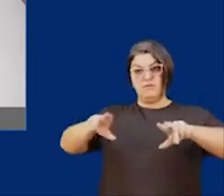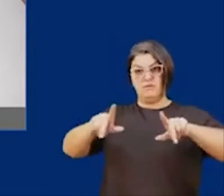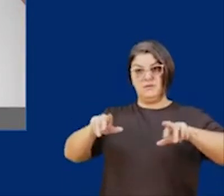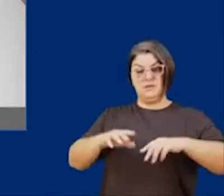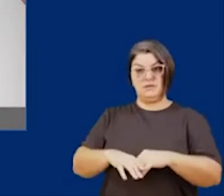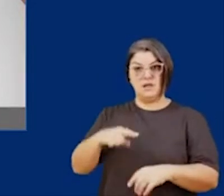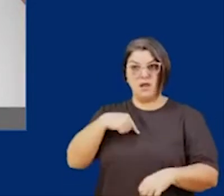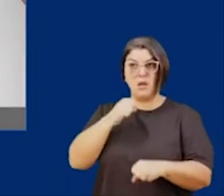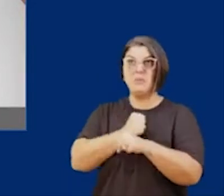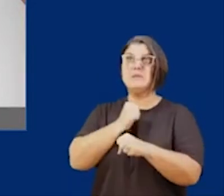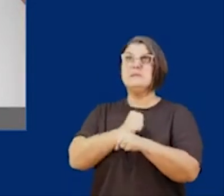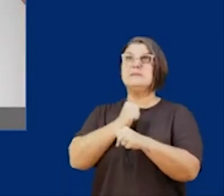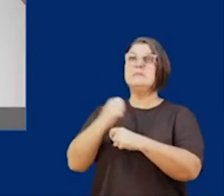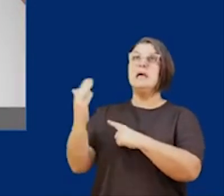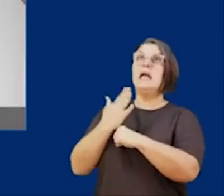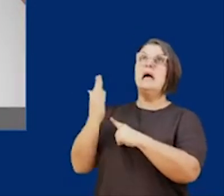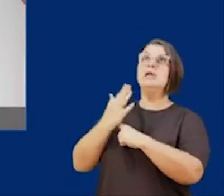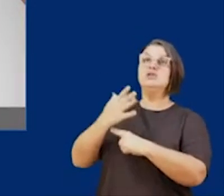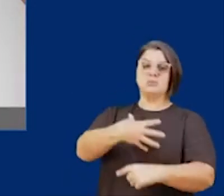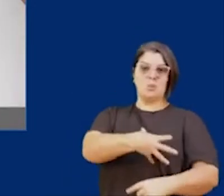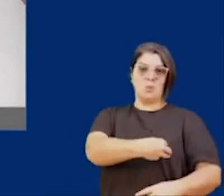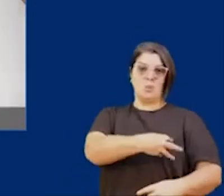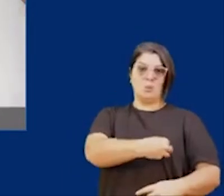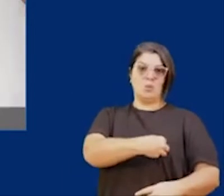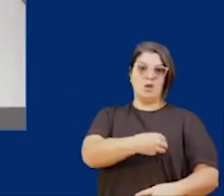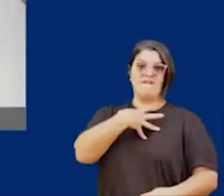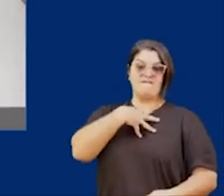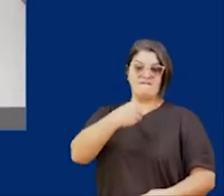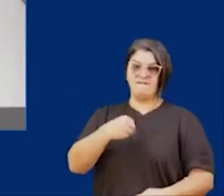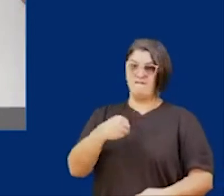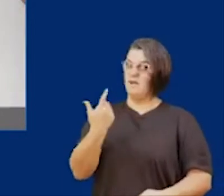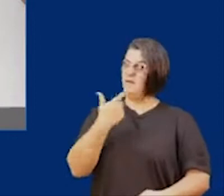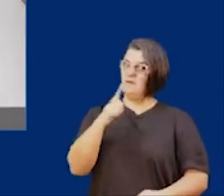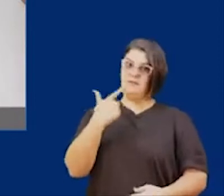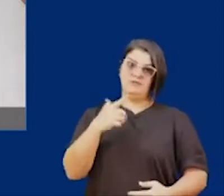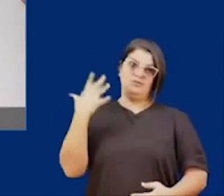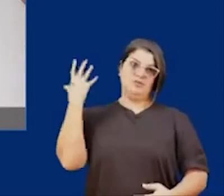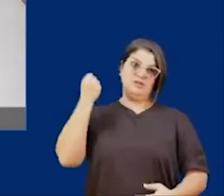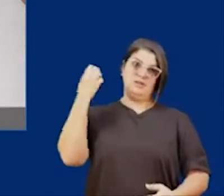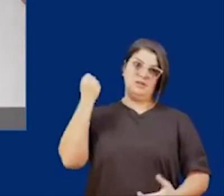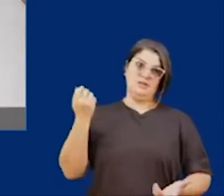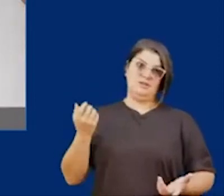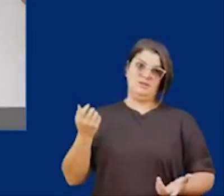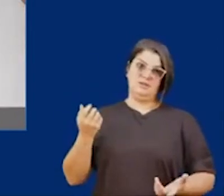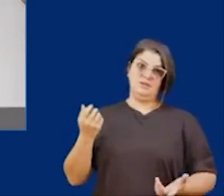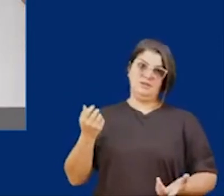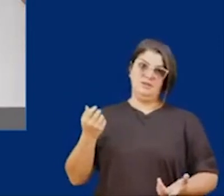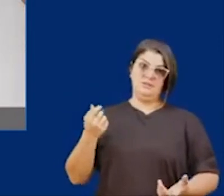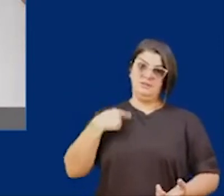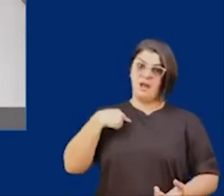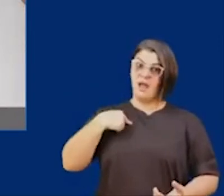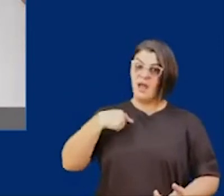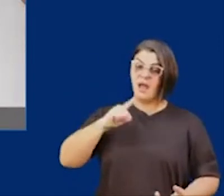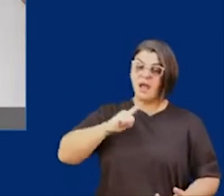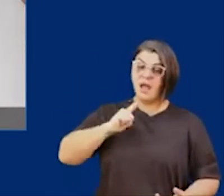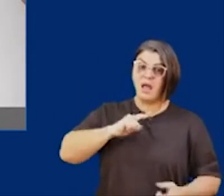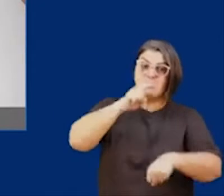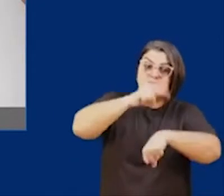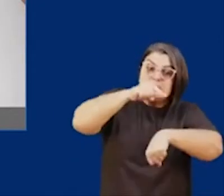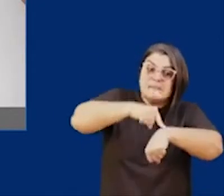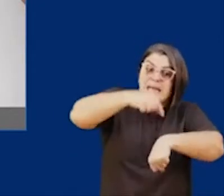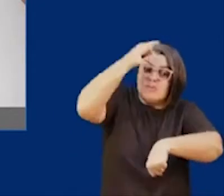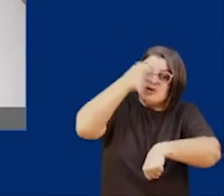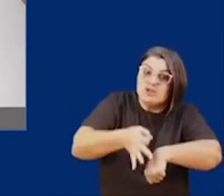esperar ajuda para ordenhar o leite, meu filho não estaria mamando até hoje, né, porque é isso, você tem o time, tem o tempo para você ordenhar, estimular essa